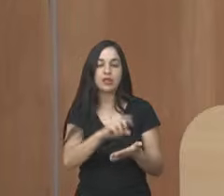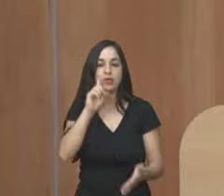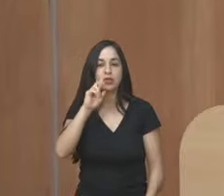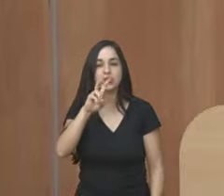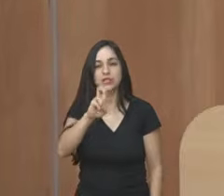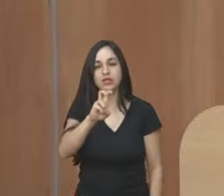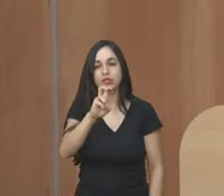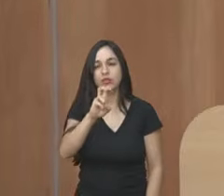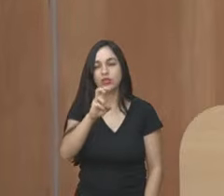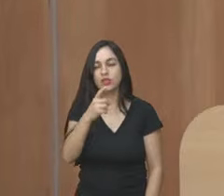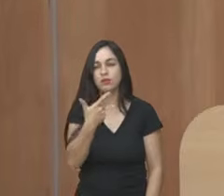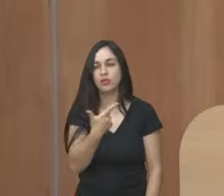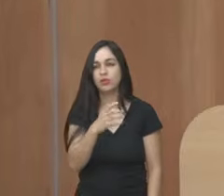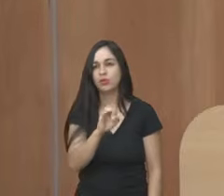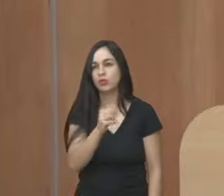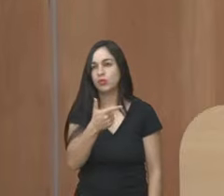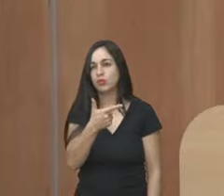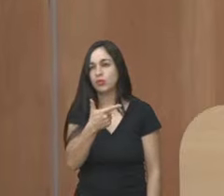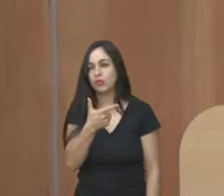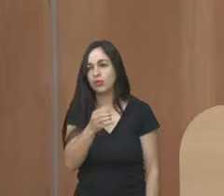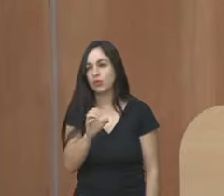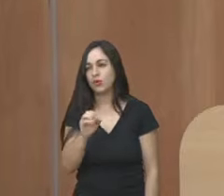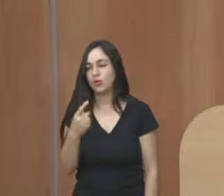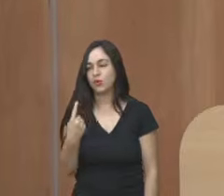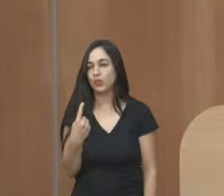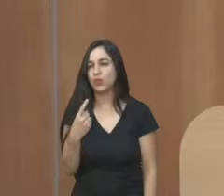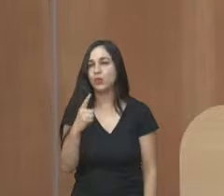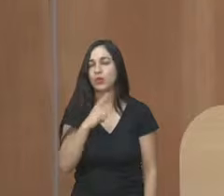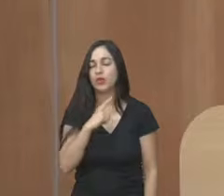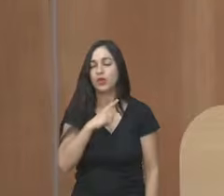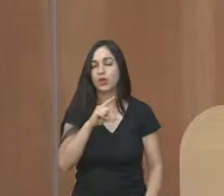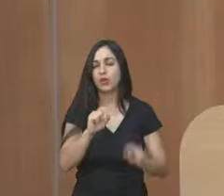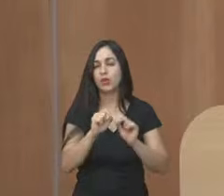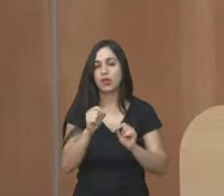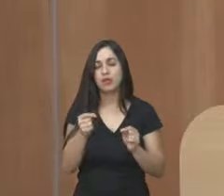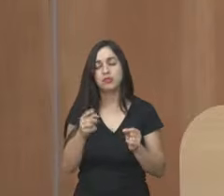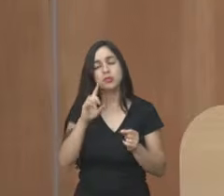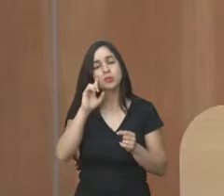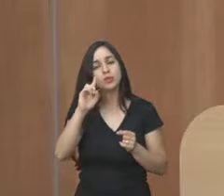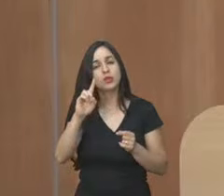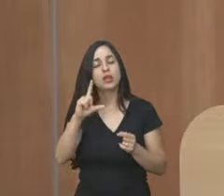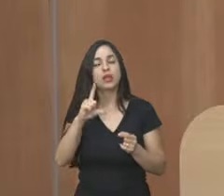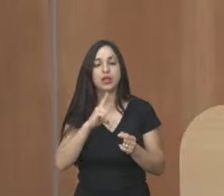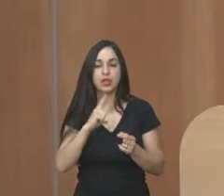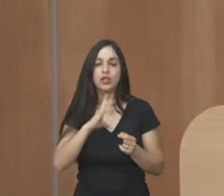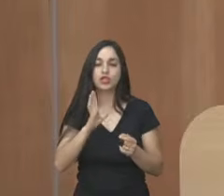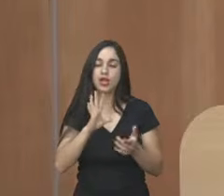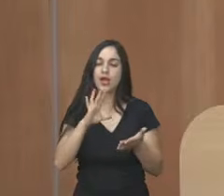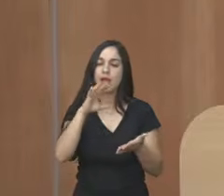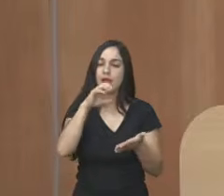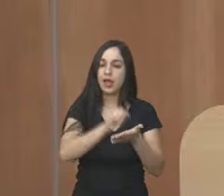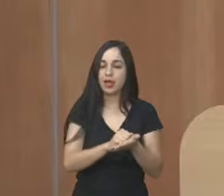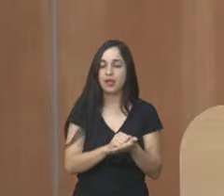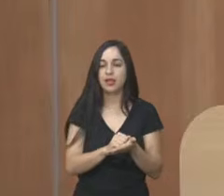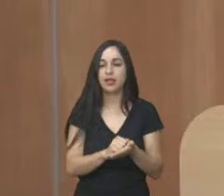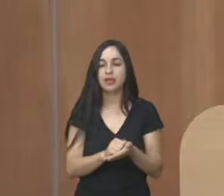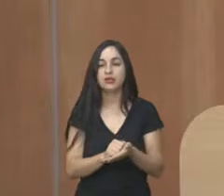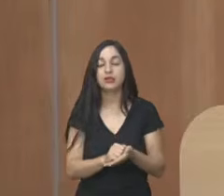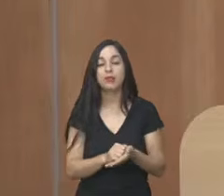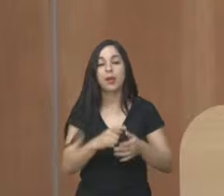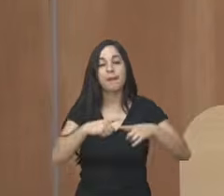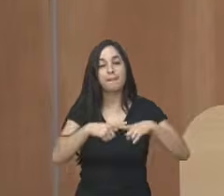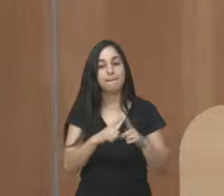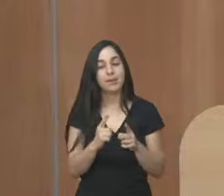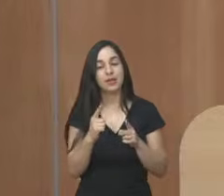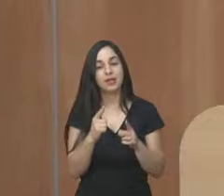município de Jacareí. Embora tenha sido formalizado nesta data, a entidade já vem desempenhando